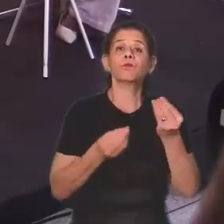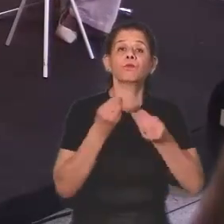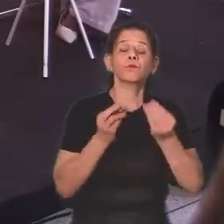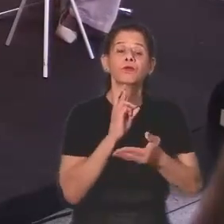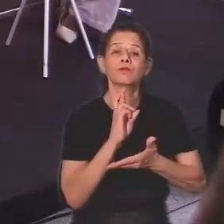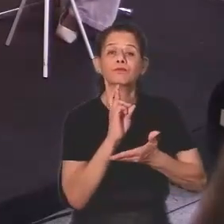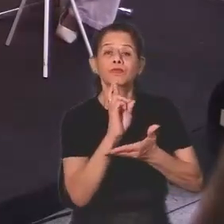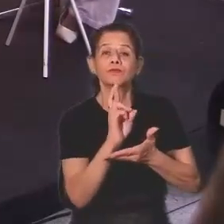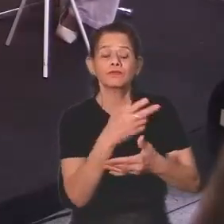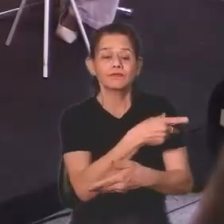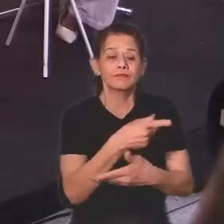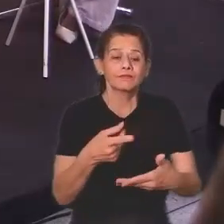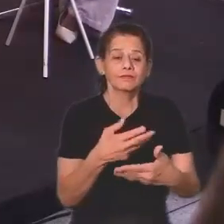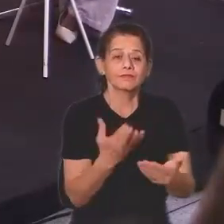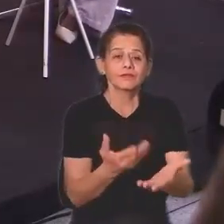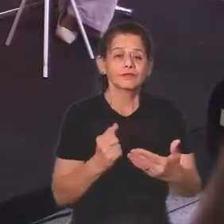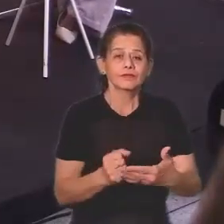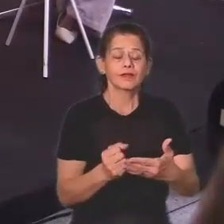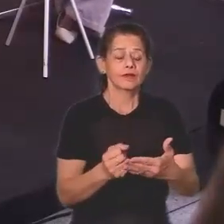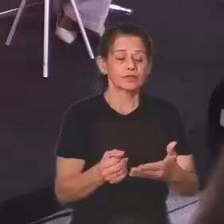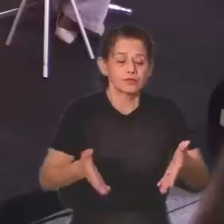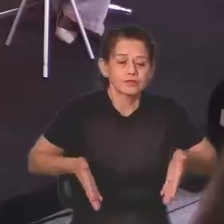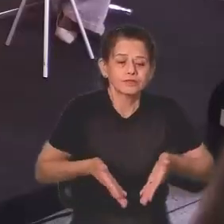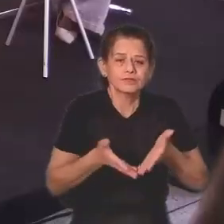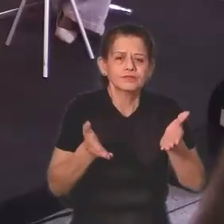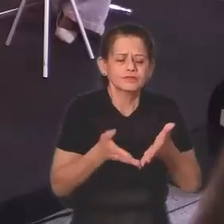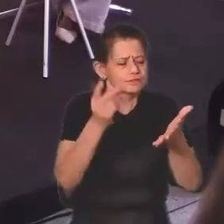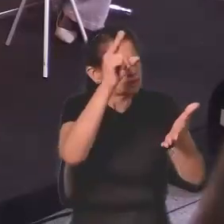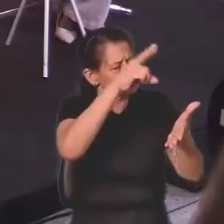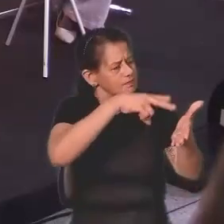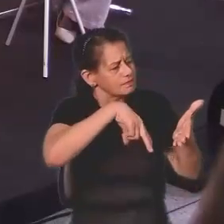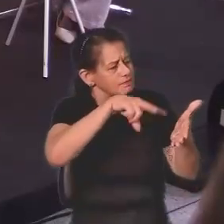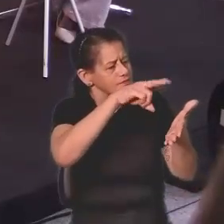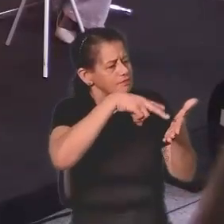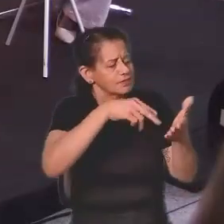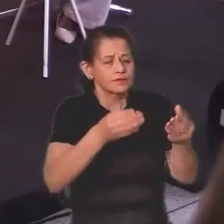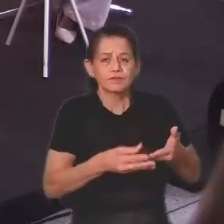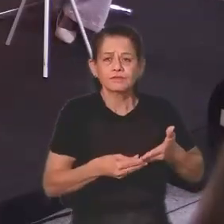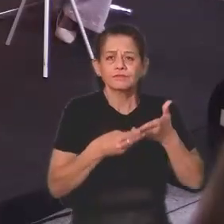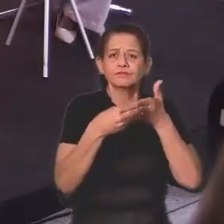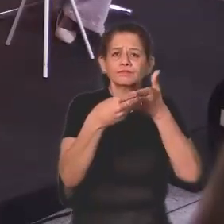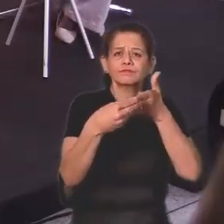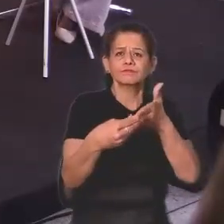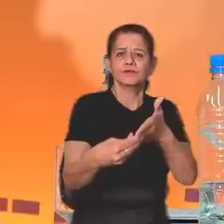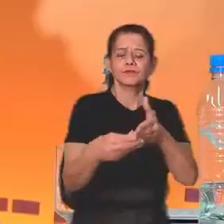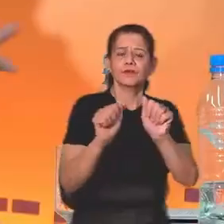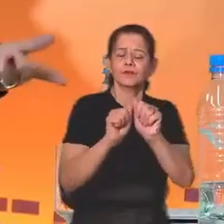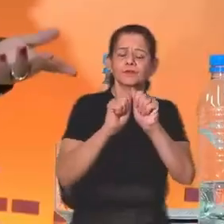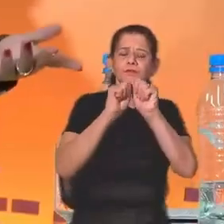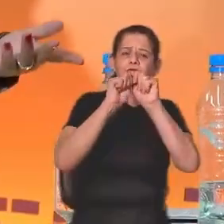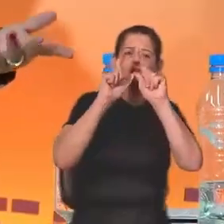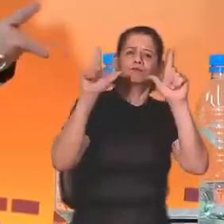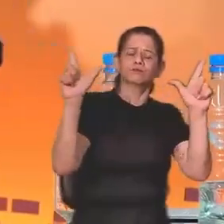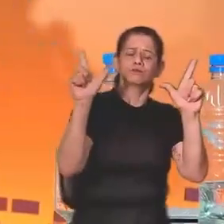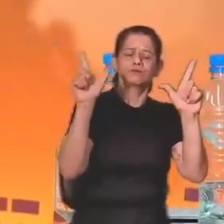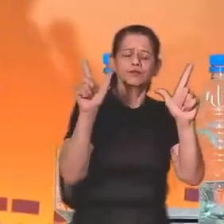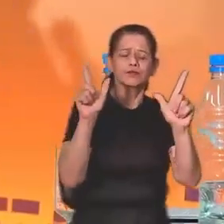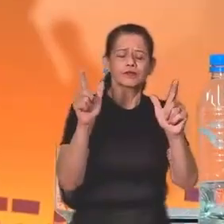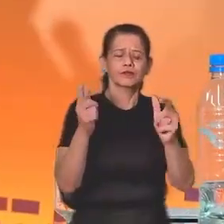a pessoa que te ensinou a ler, te trouxe ali uma abertura e uma